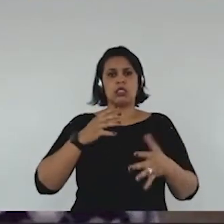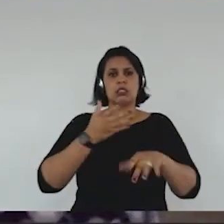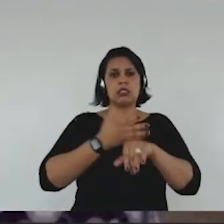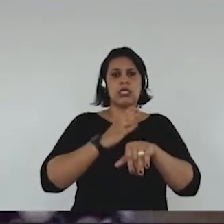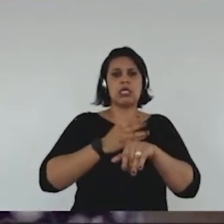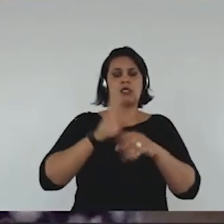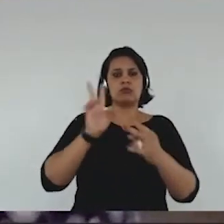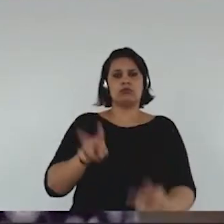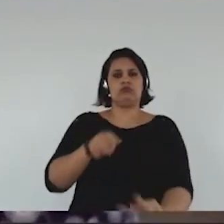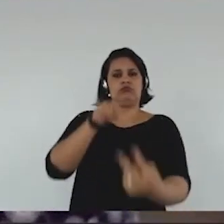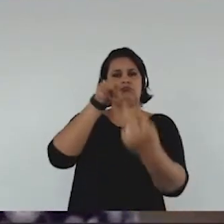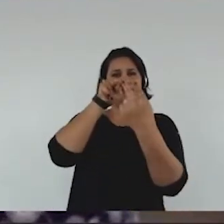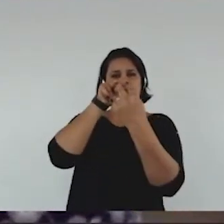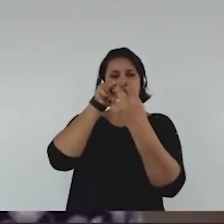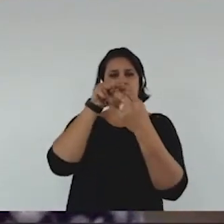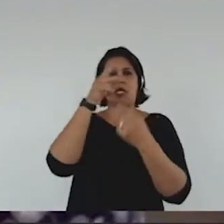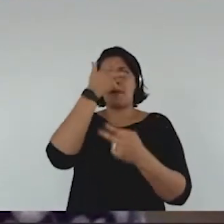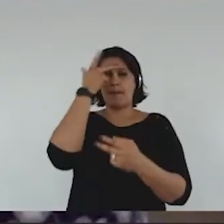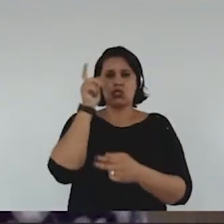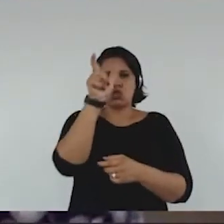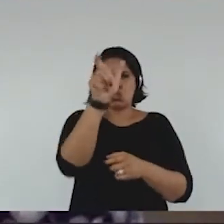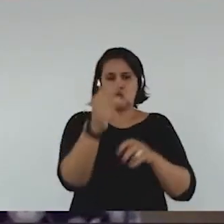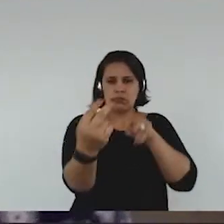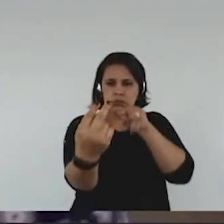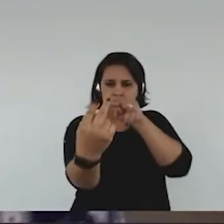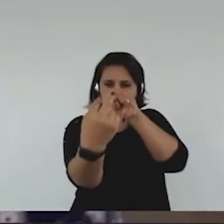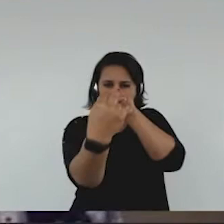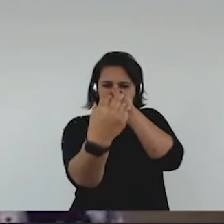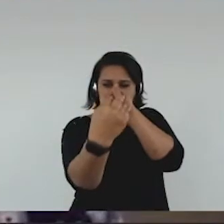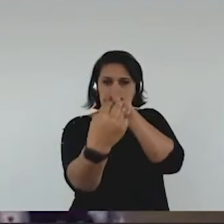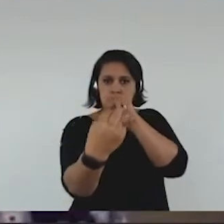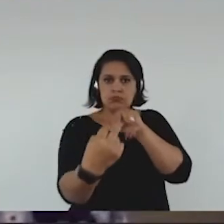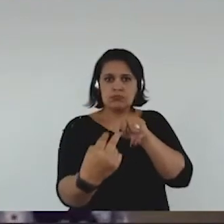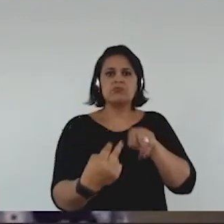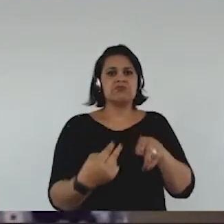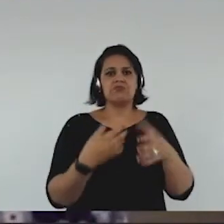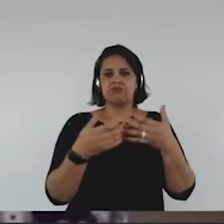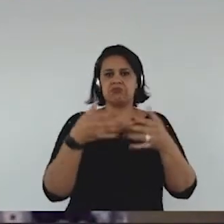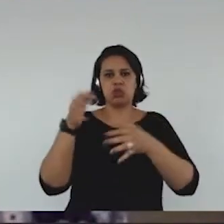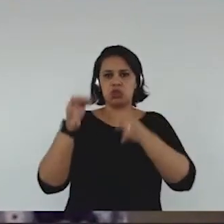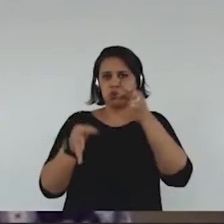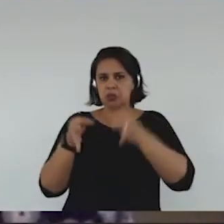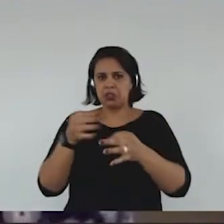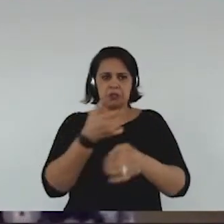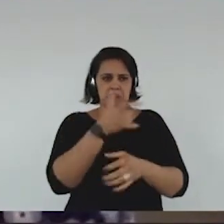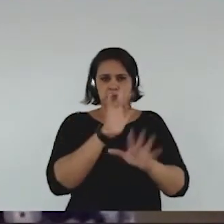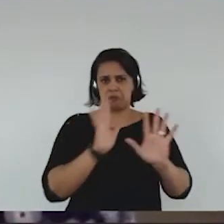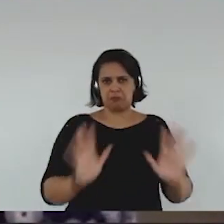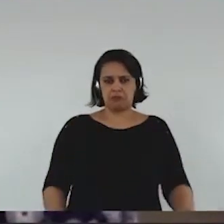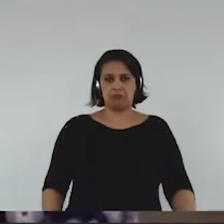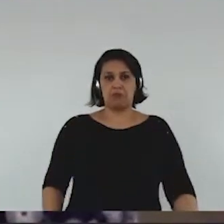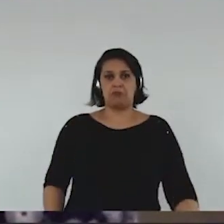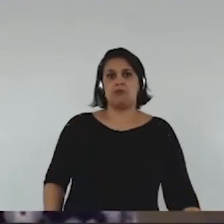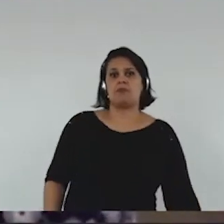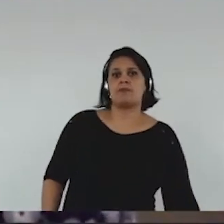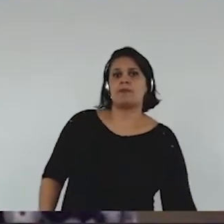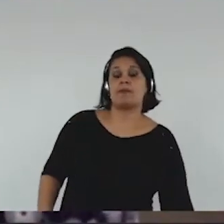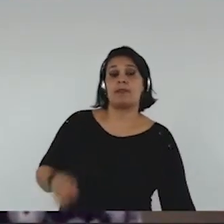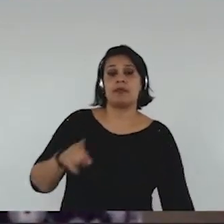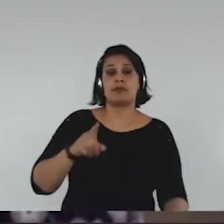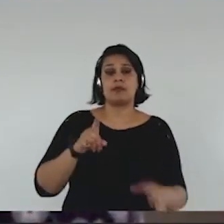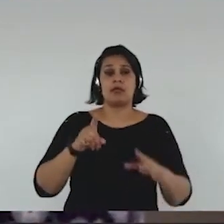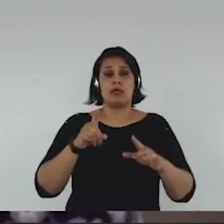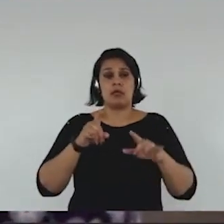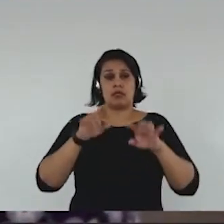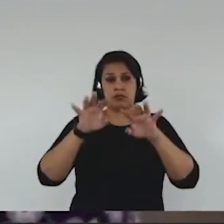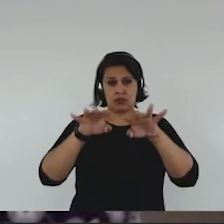visual com o julgador, seja um juiz ou sobretudo, um árbitro. Né? As audiências de arbitragem são muito